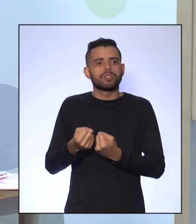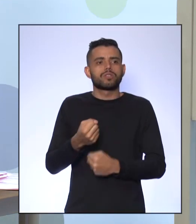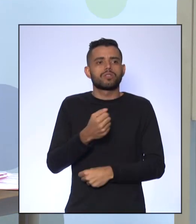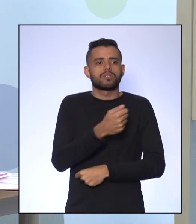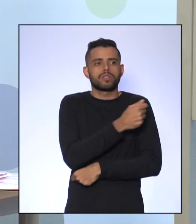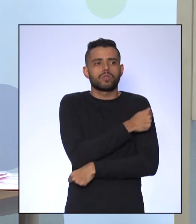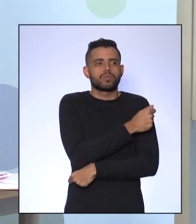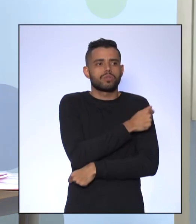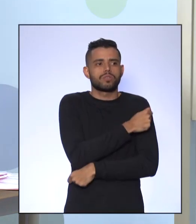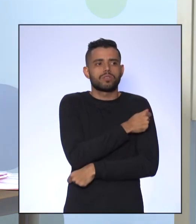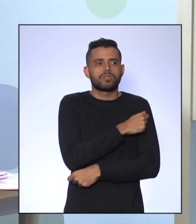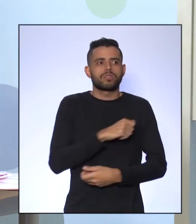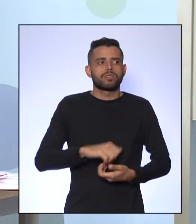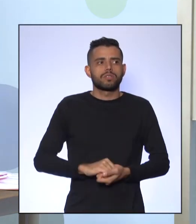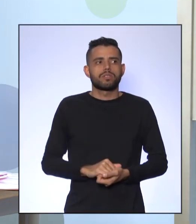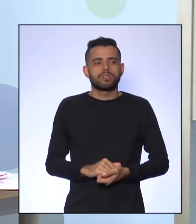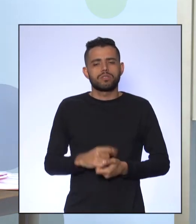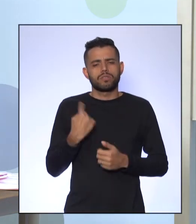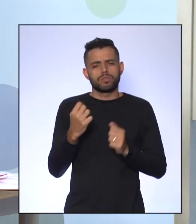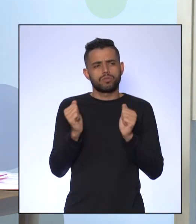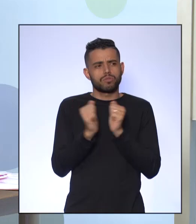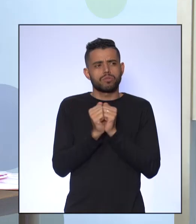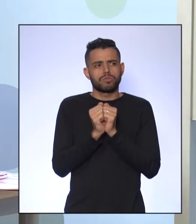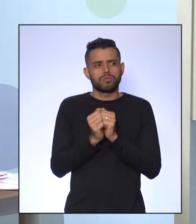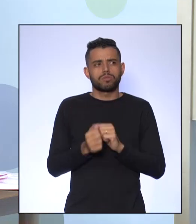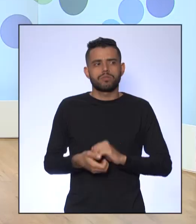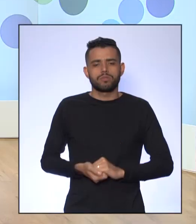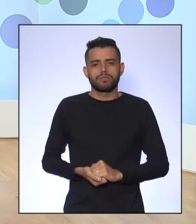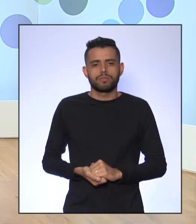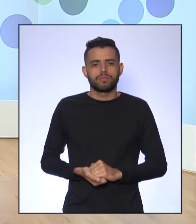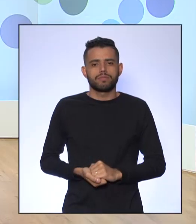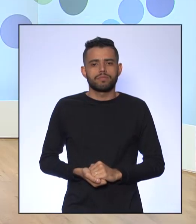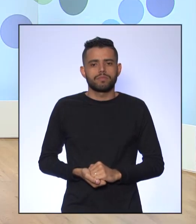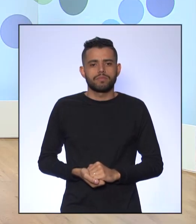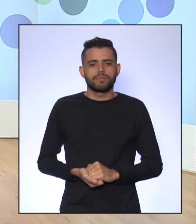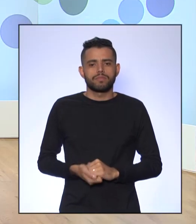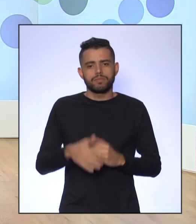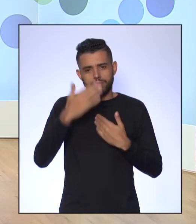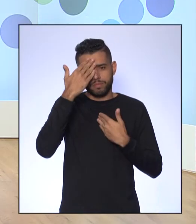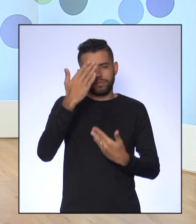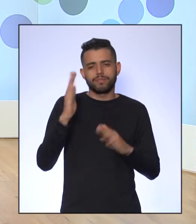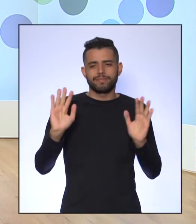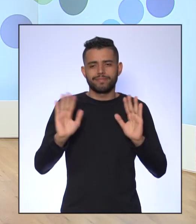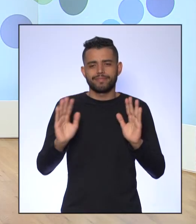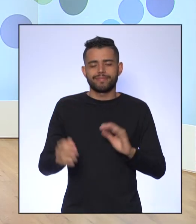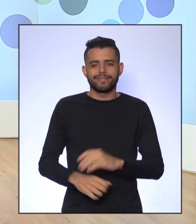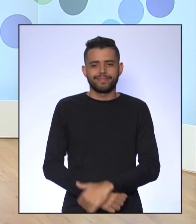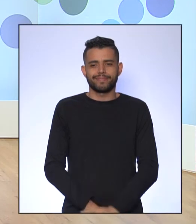né, nós estamos com vocês. Obrigada.